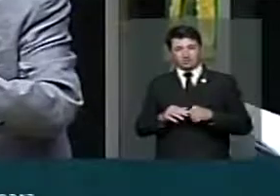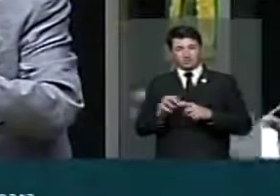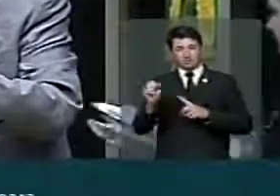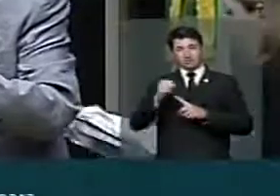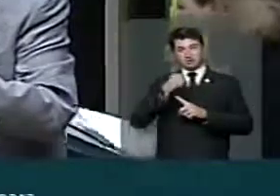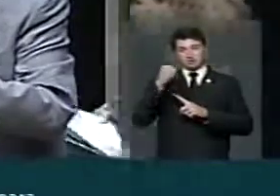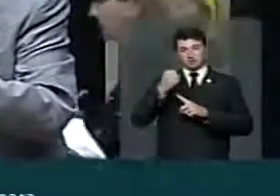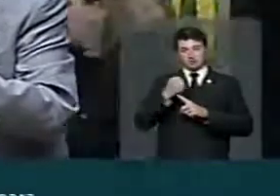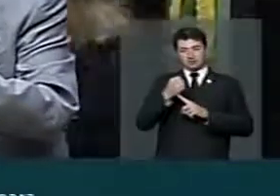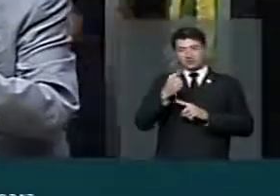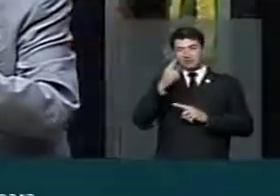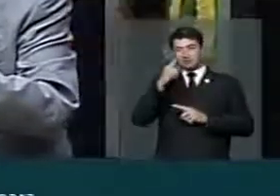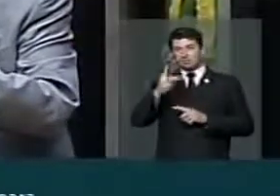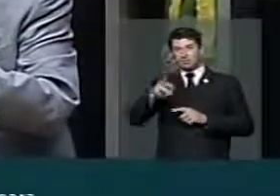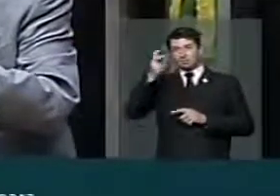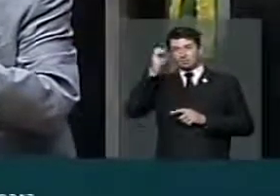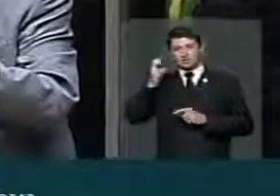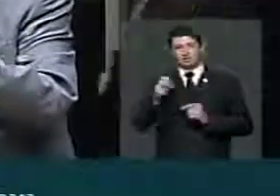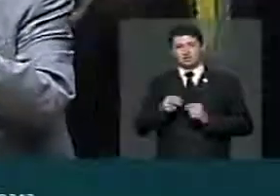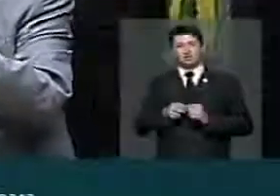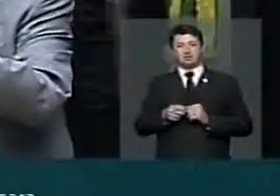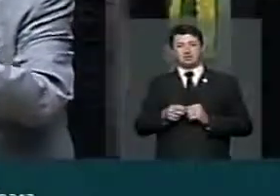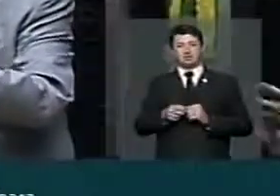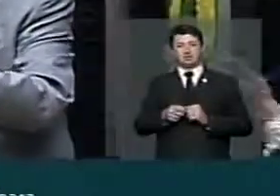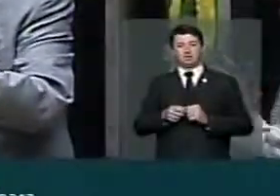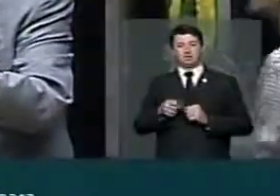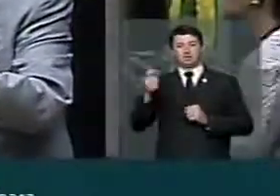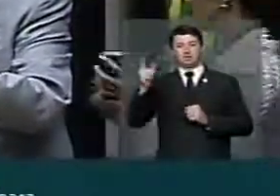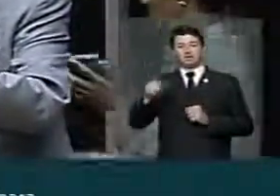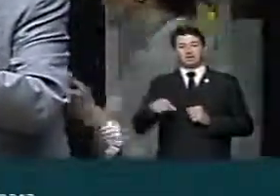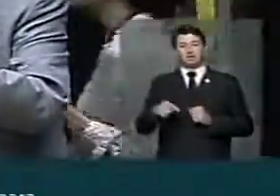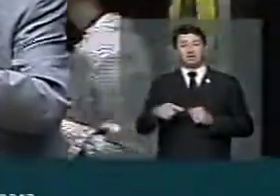sociedade identifica como sendo o maior caos.